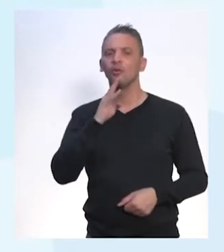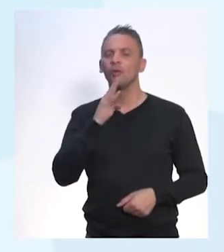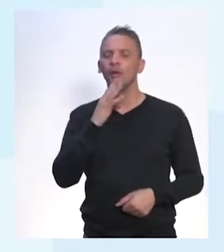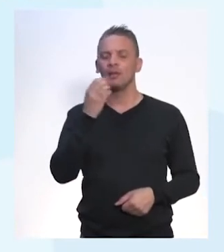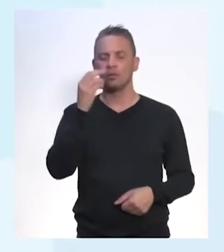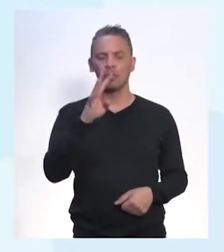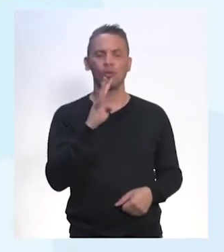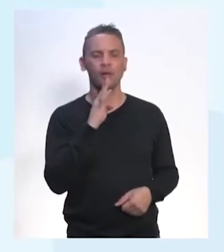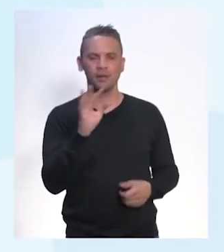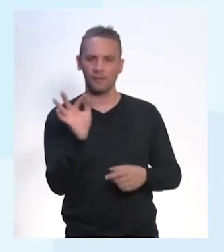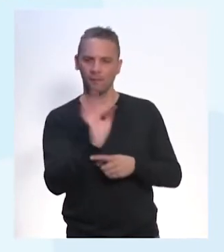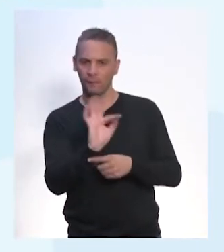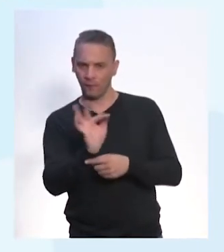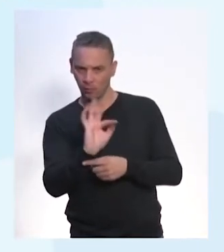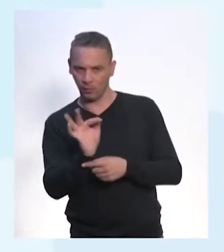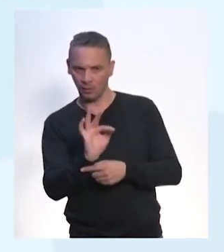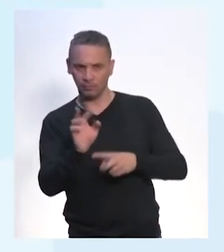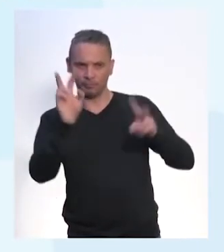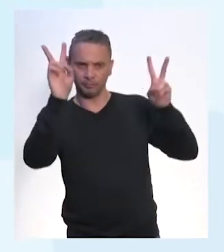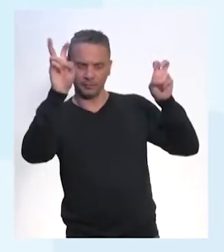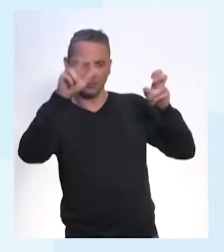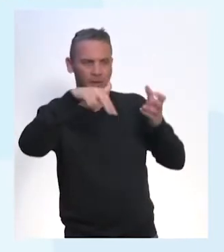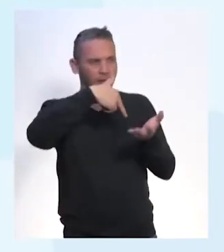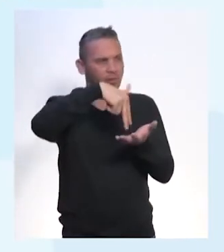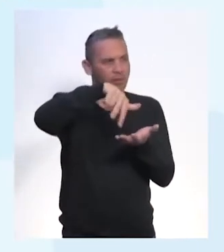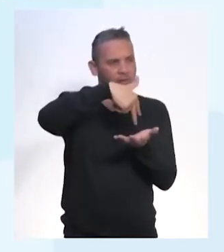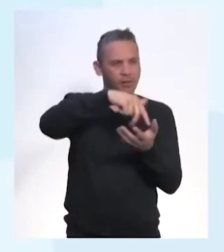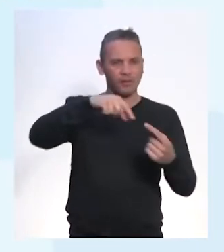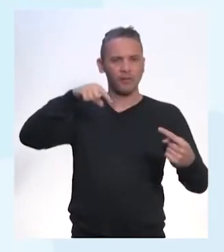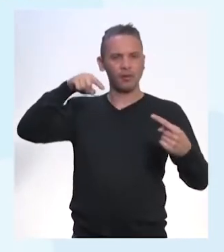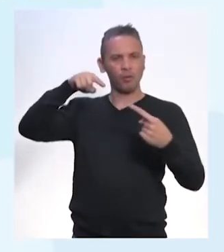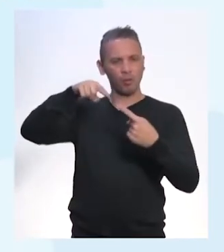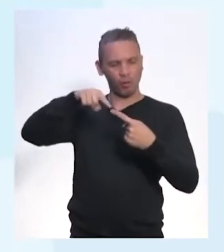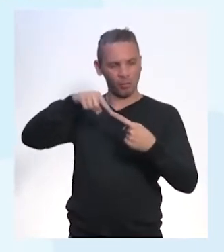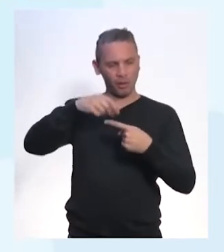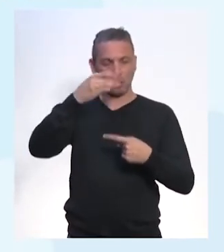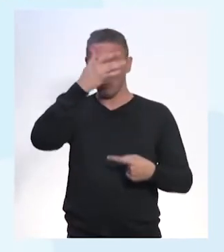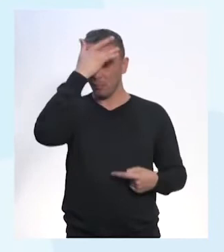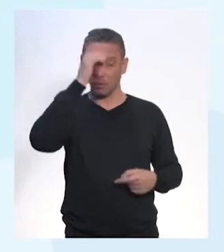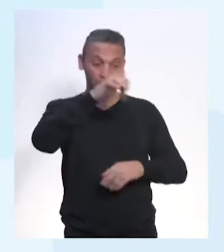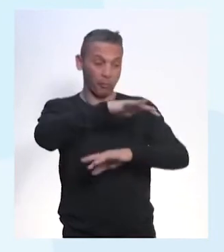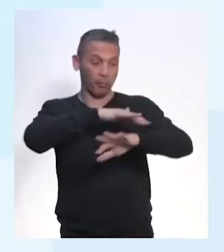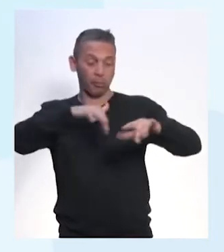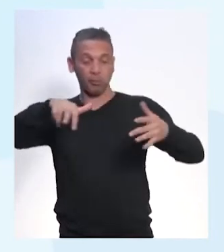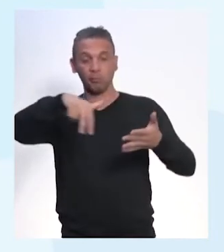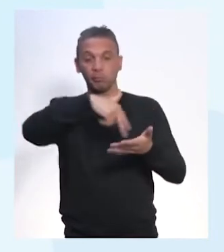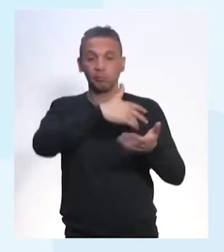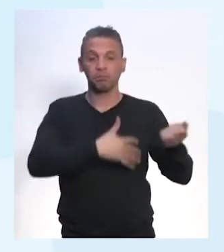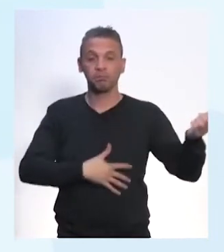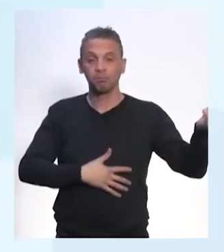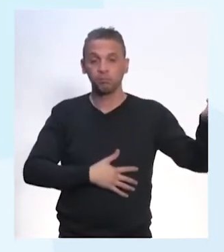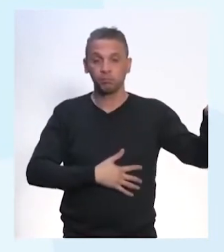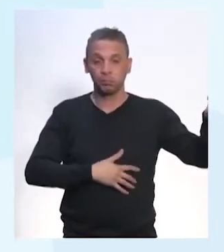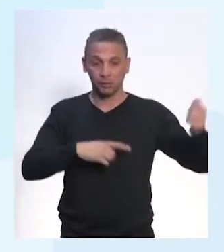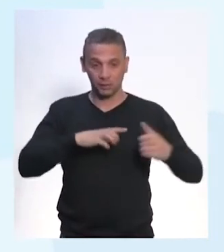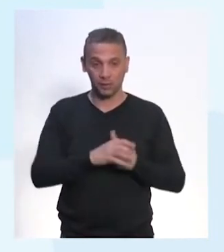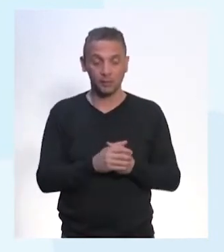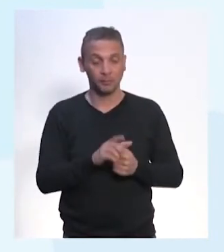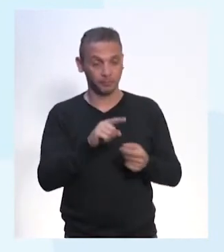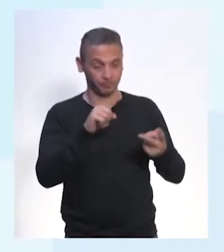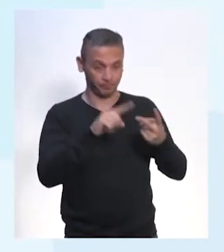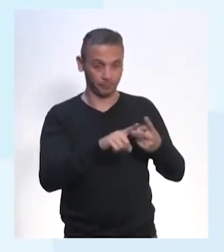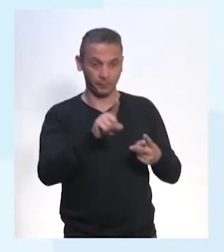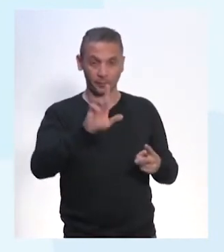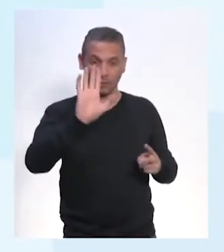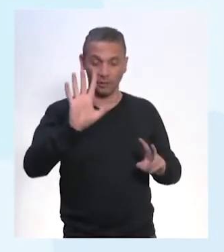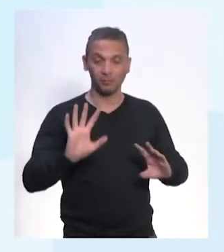ou conhecem, né, algum filme que fale sobre dança? Ou que tenha cenas de pessoas praticando dança? Já participaram de algum